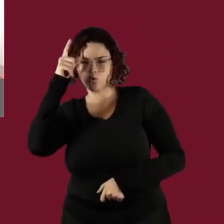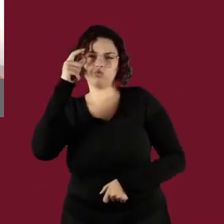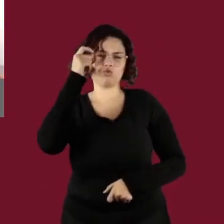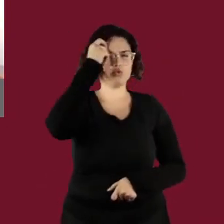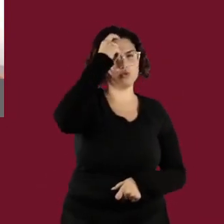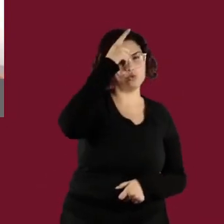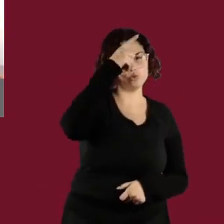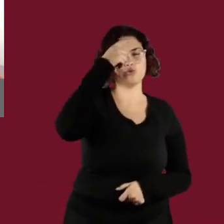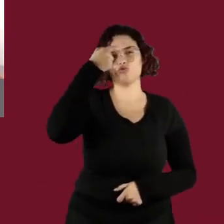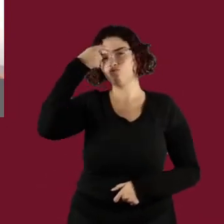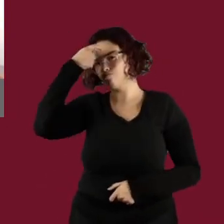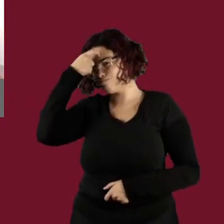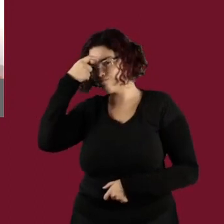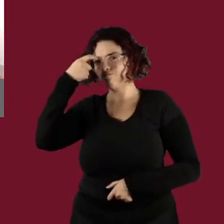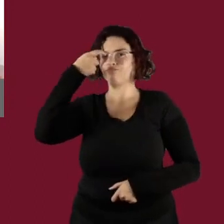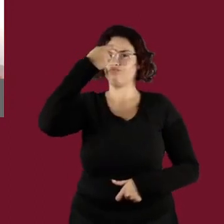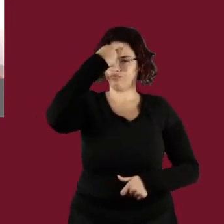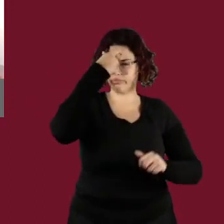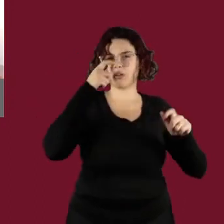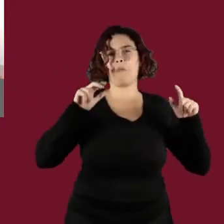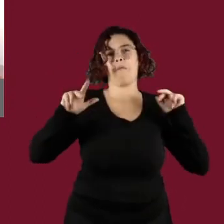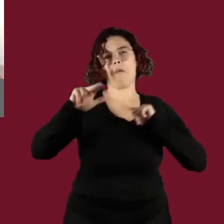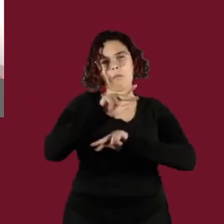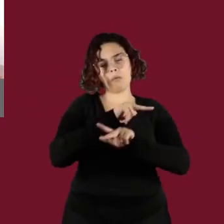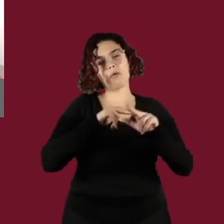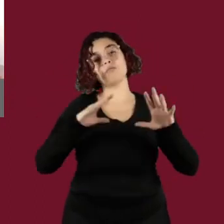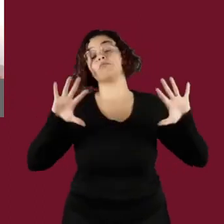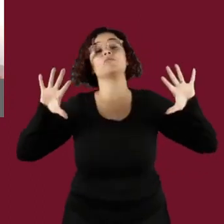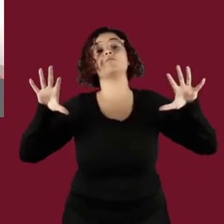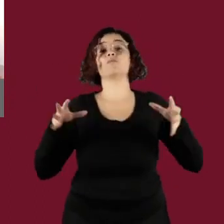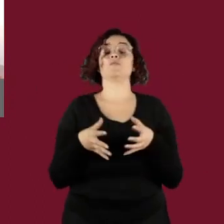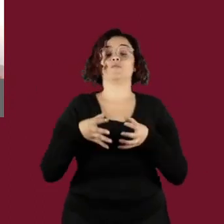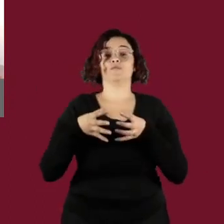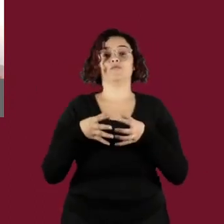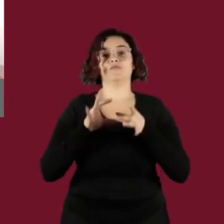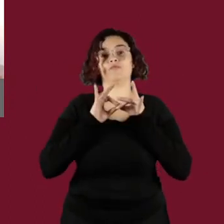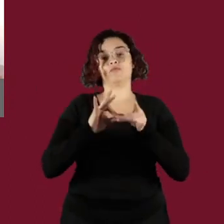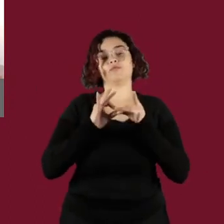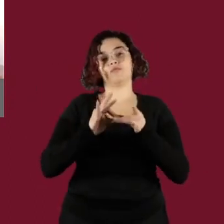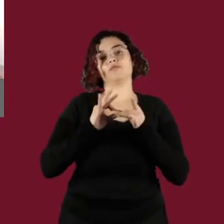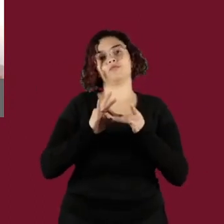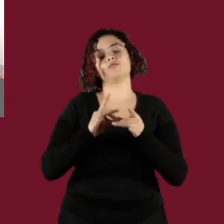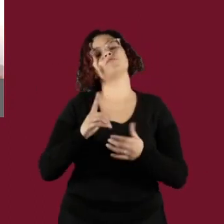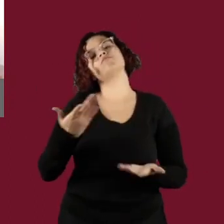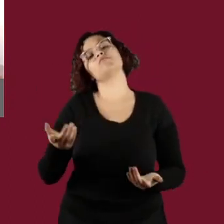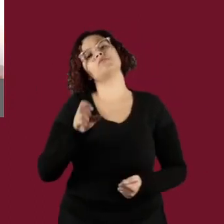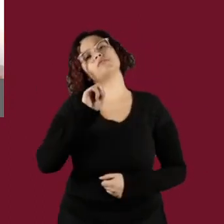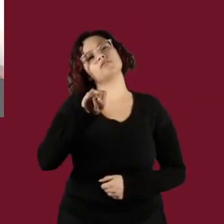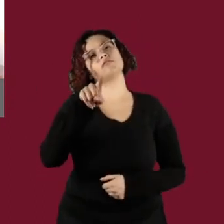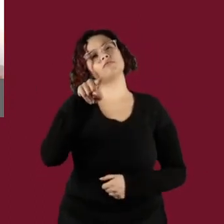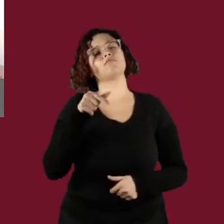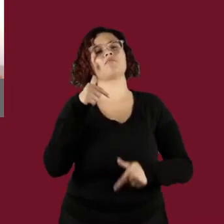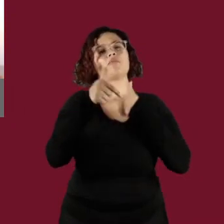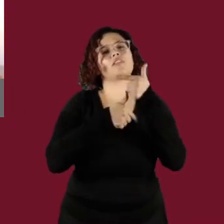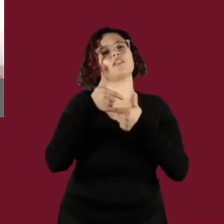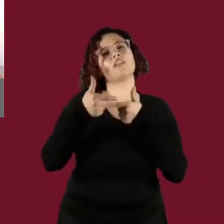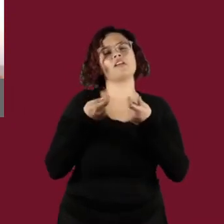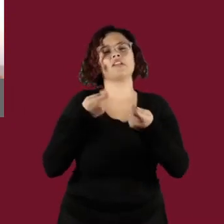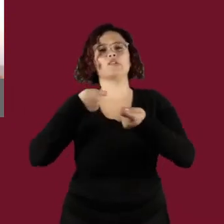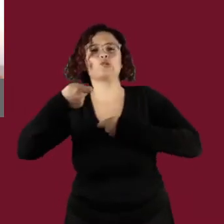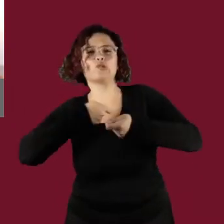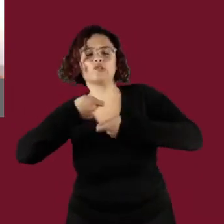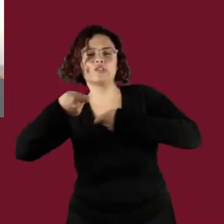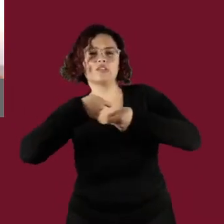pensar. E quem trabalha, por exemplo, nós não trabalhamos, mas quem trabalha, por exemplo, com negociações diplomáticas, que está